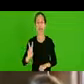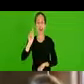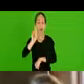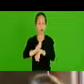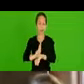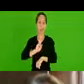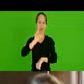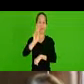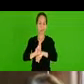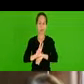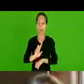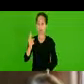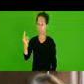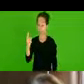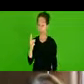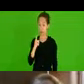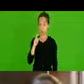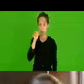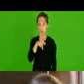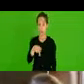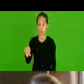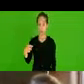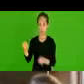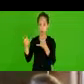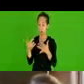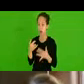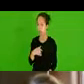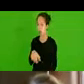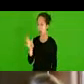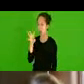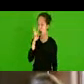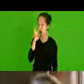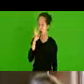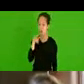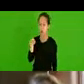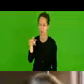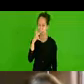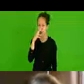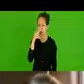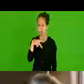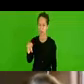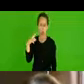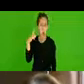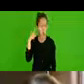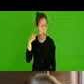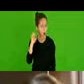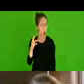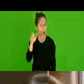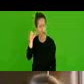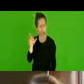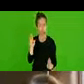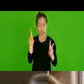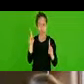essa criatura chegou na sala de aula, falei assim, ou ela, essa professora, é louca ou ela é muito diferente dos outros